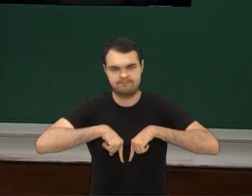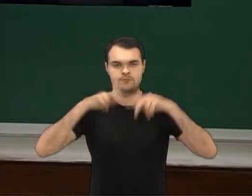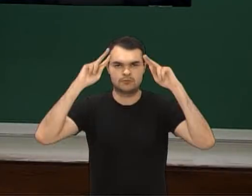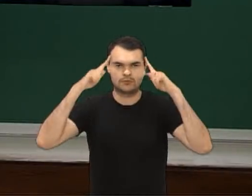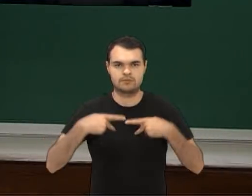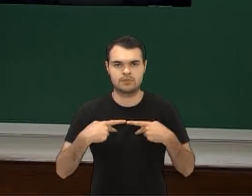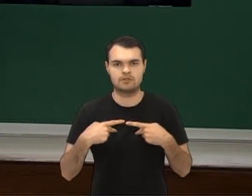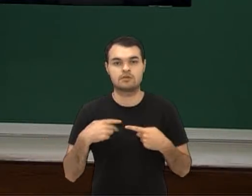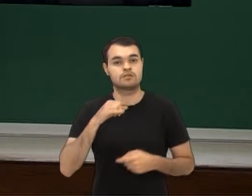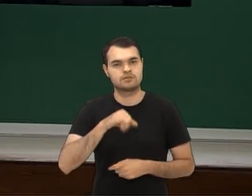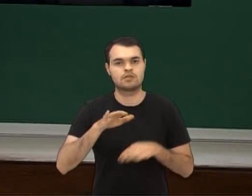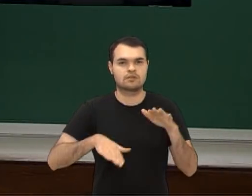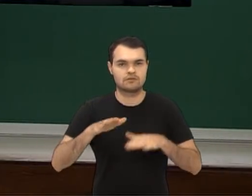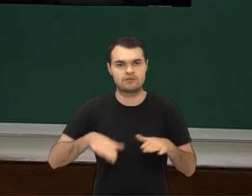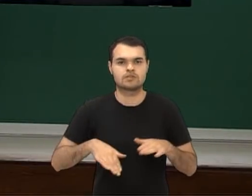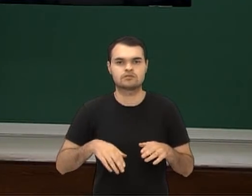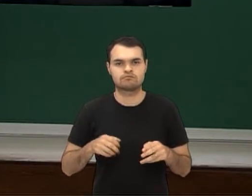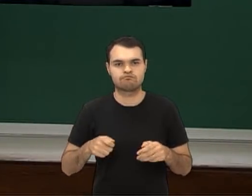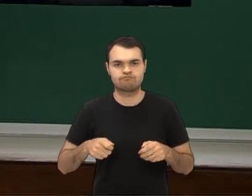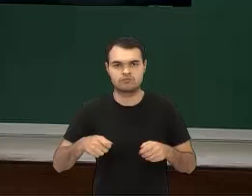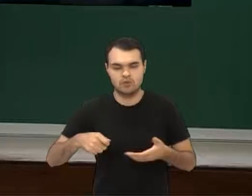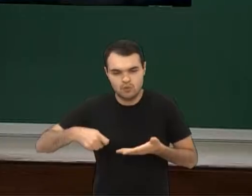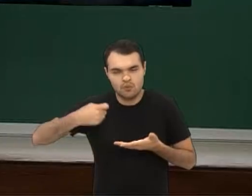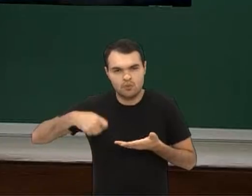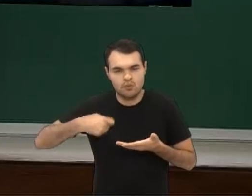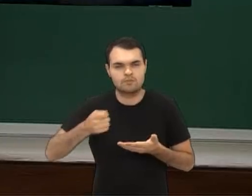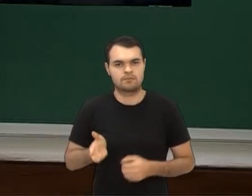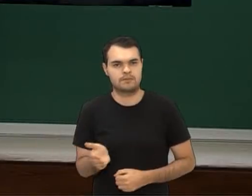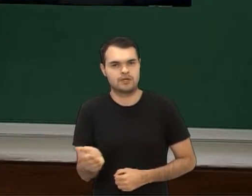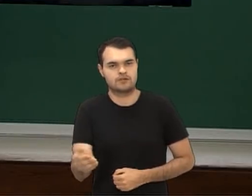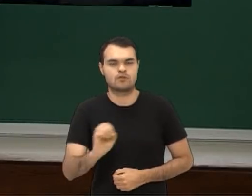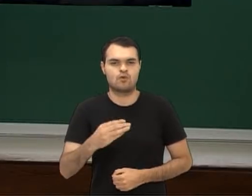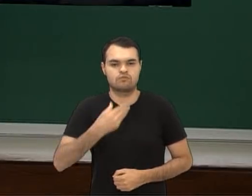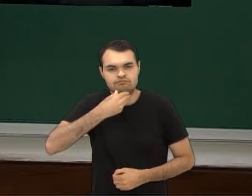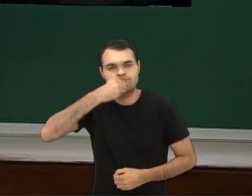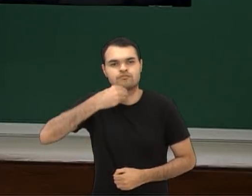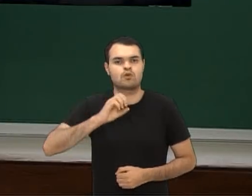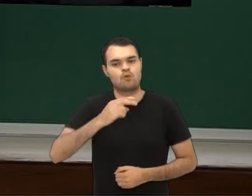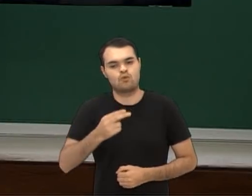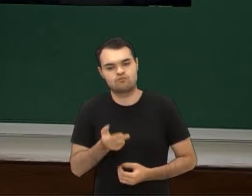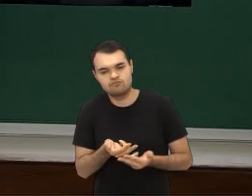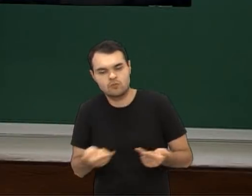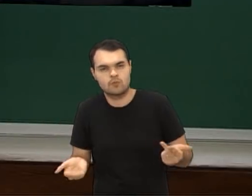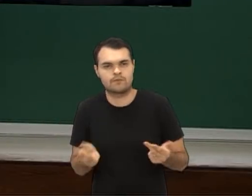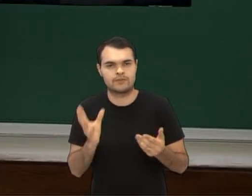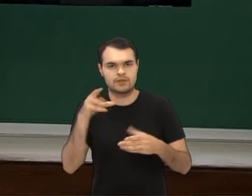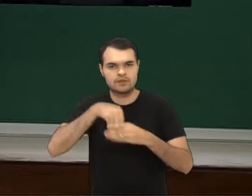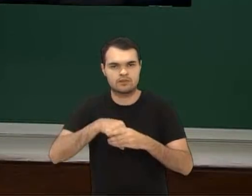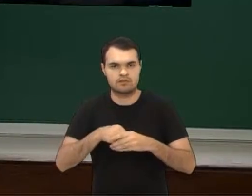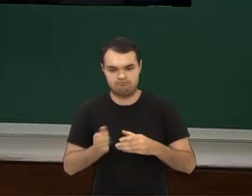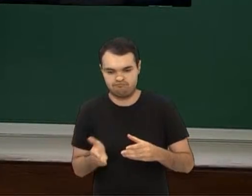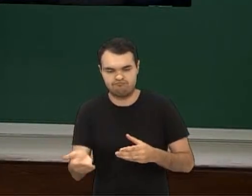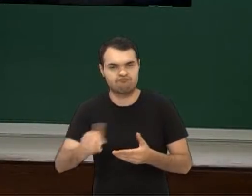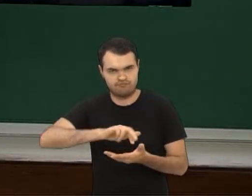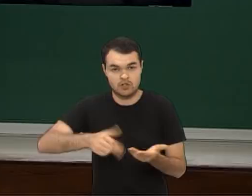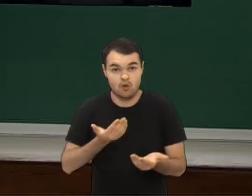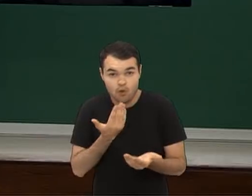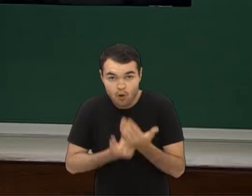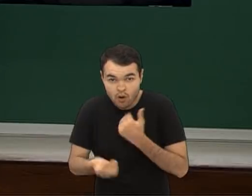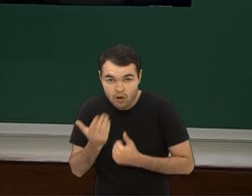um fenômeno da maré vermelha tem afetado a vida de famílias que lidam no cultivo e na comercialização de ostras, que